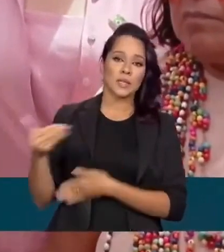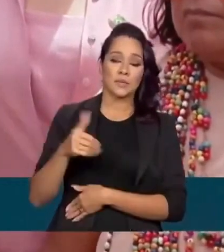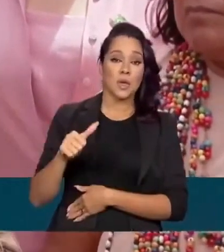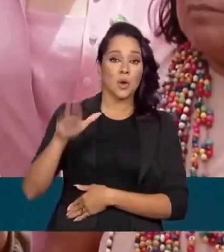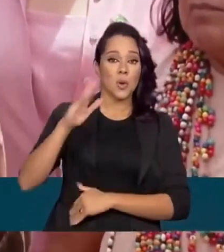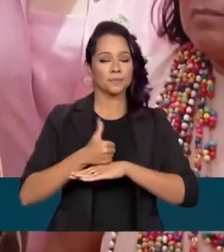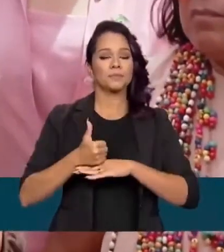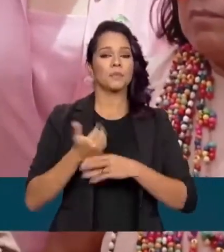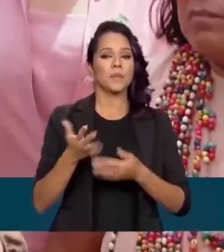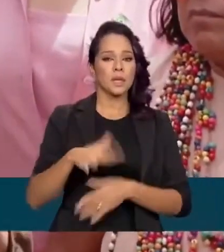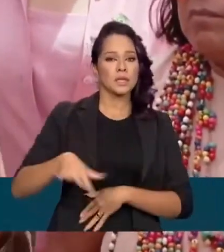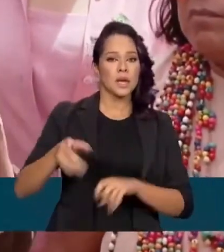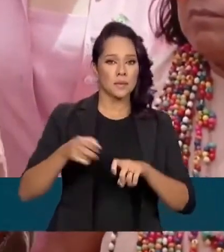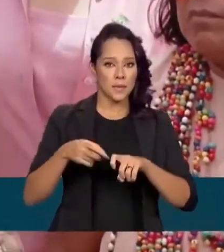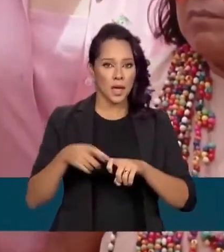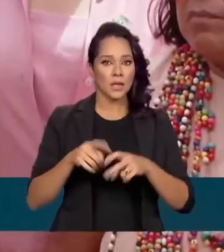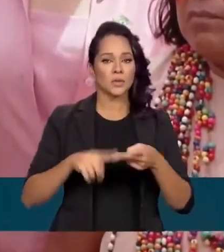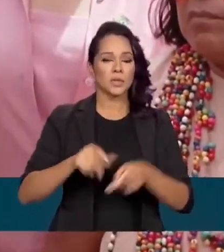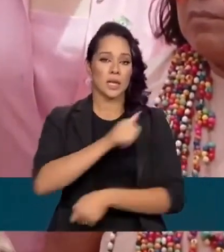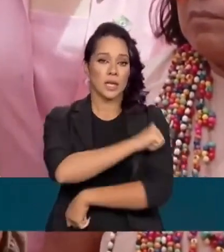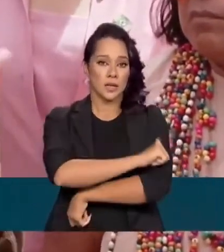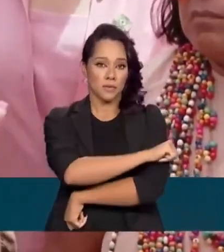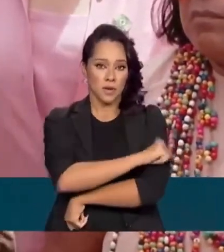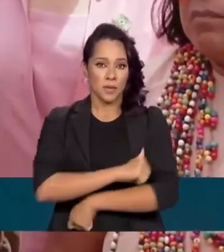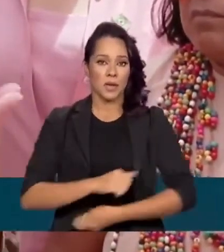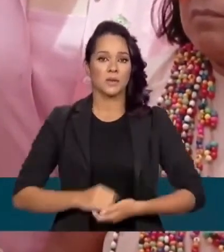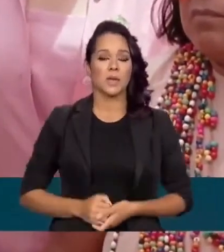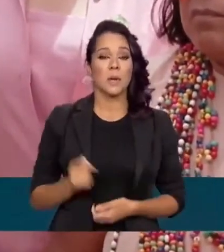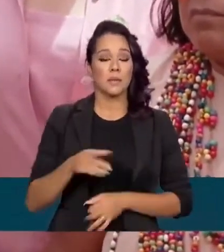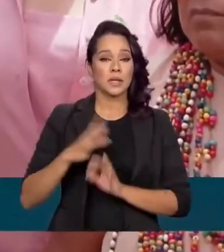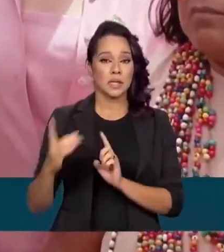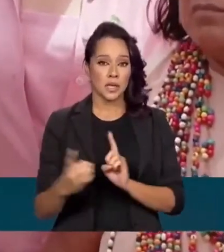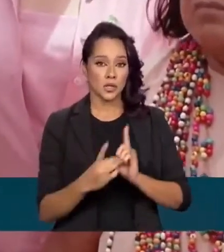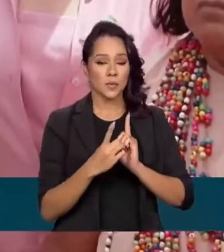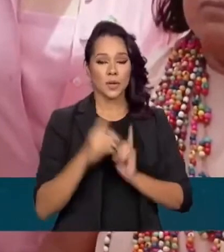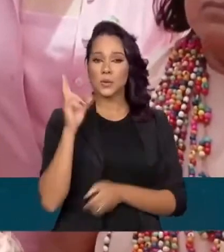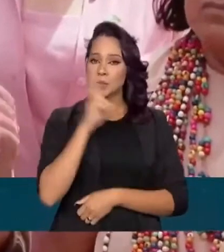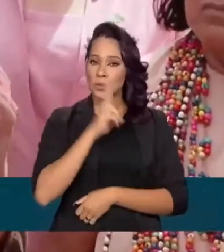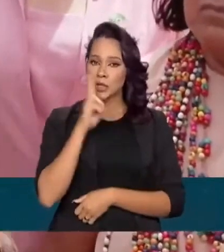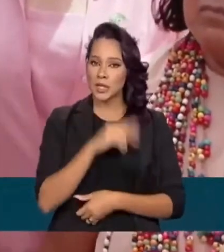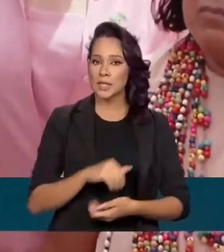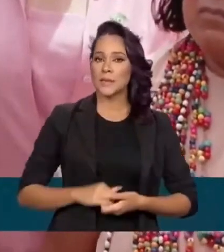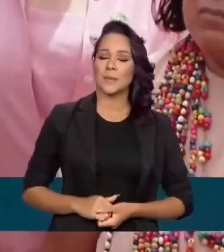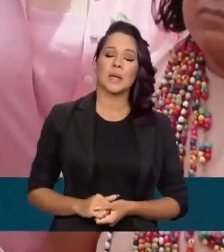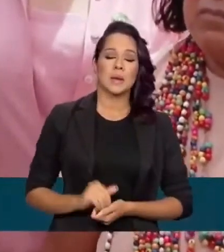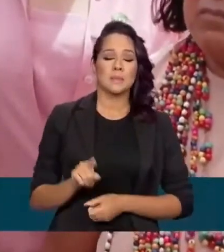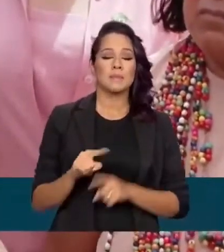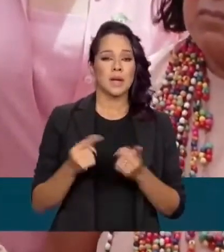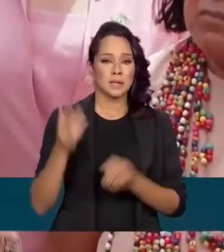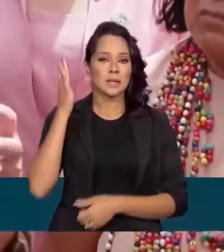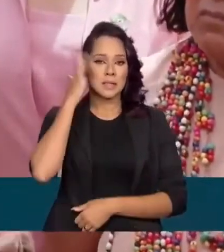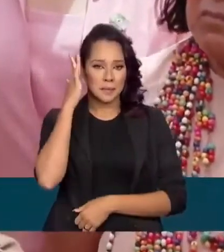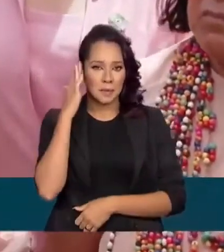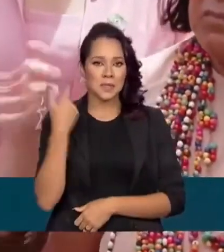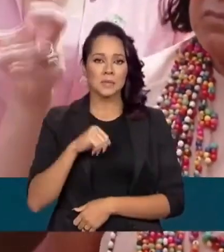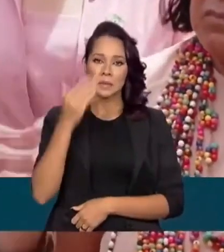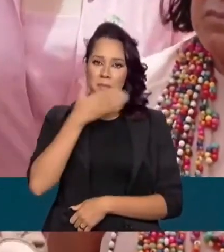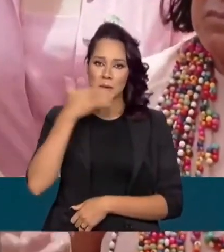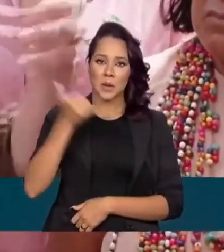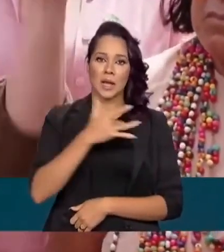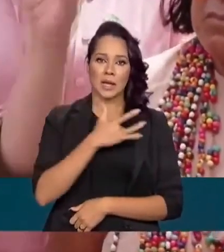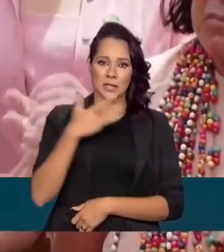mais profissionais, médicos e enfermeiros para esse atendimento de emergência, mas sabemos que temos que melhorar